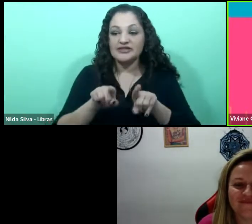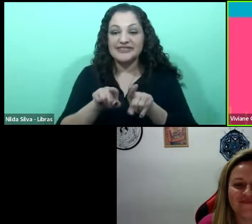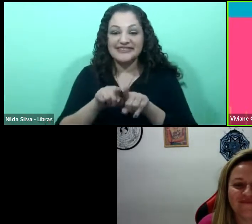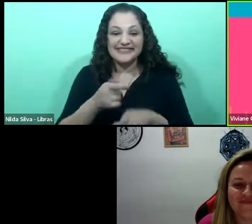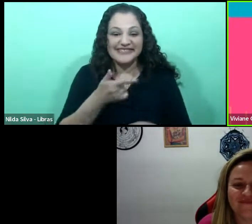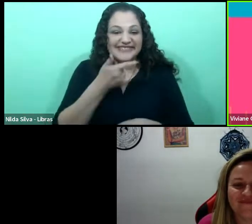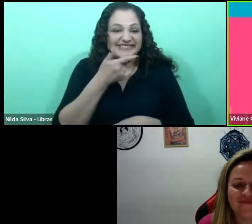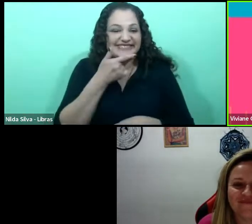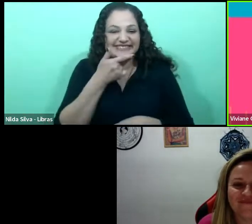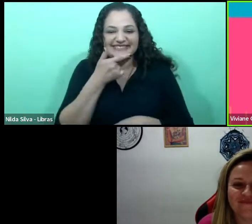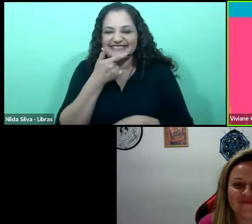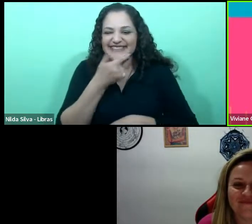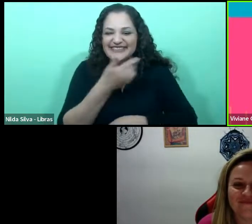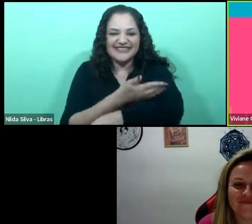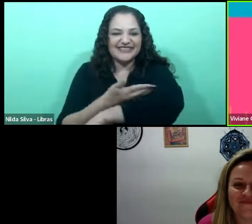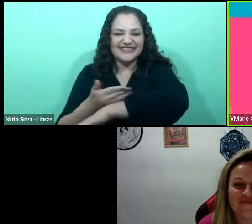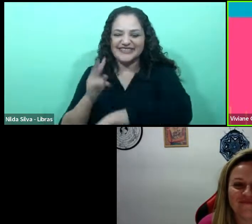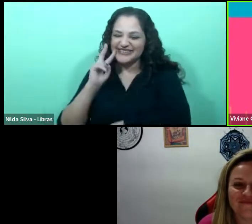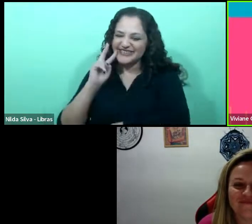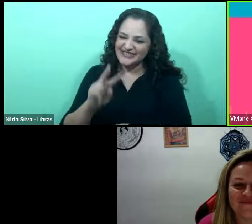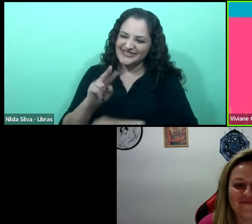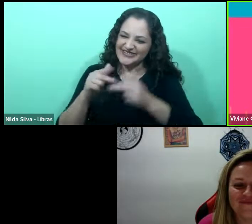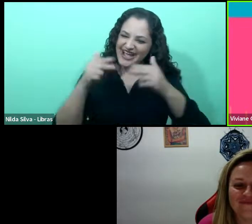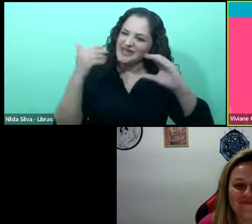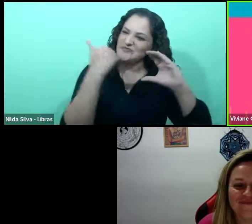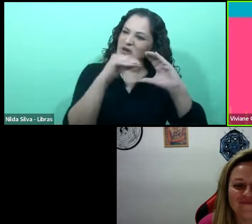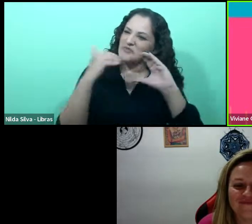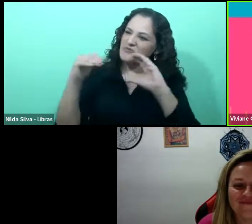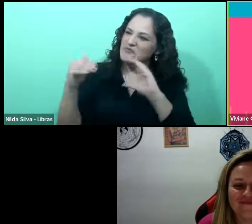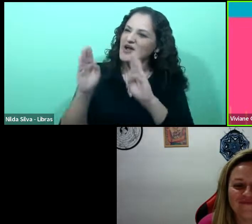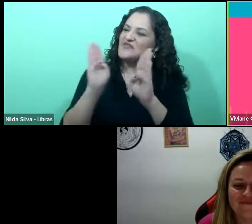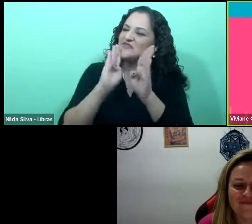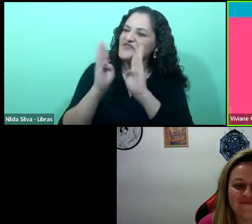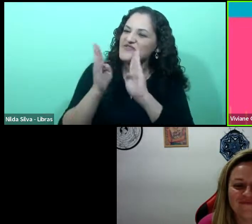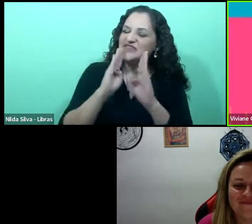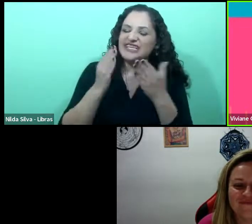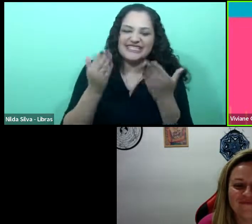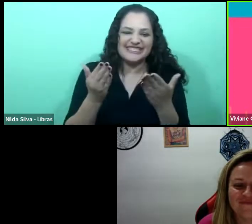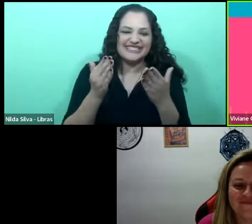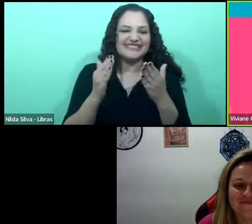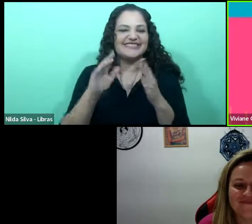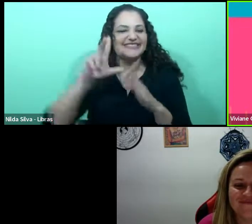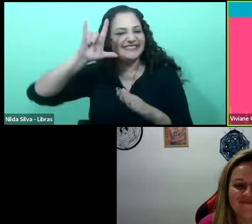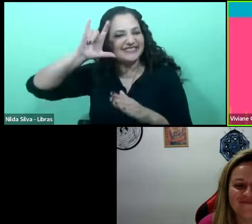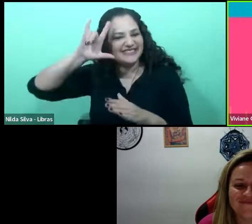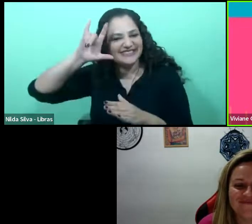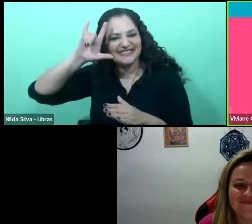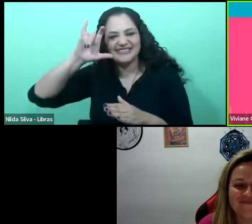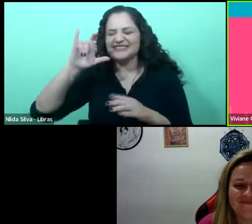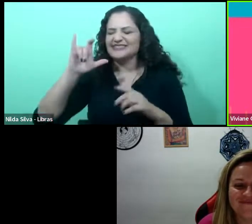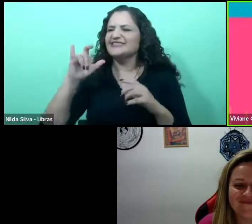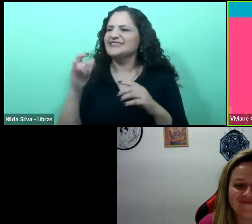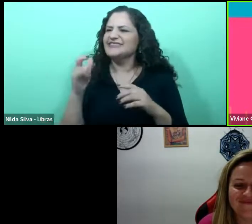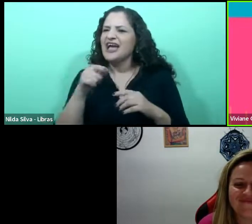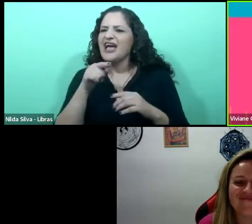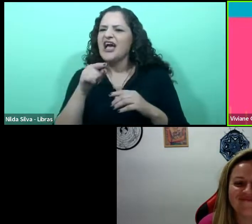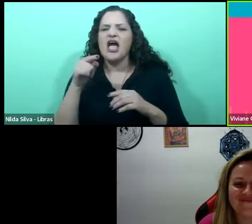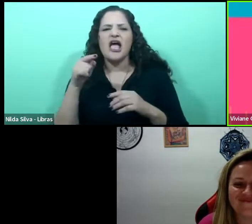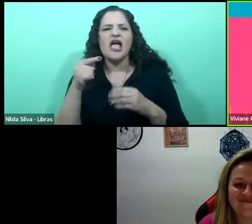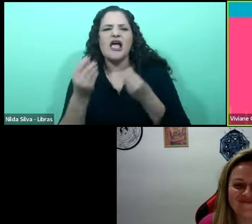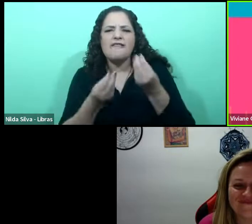que eu costumo dizer quando eu vejo os vários posts dela de Facebook, Instagram, as suas crônicas